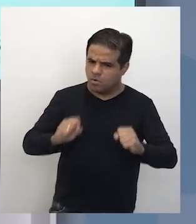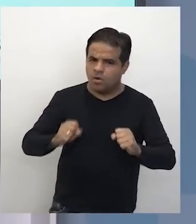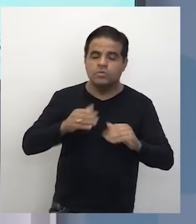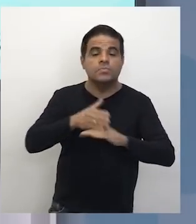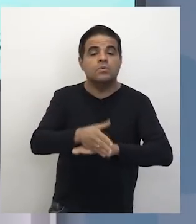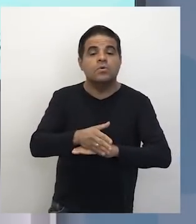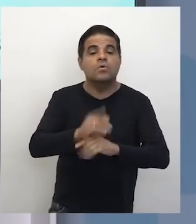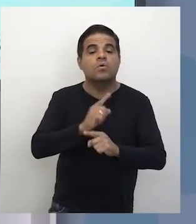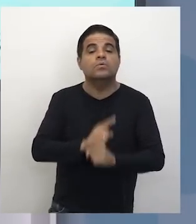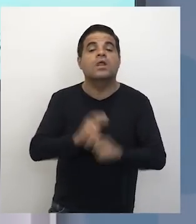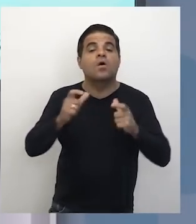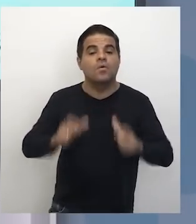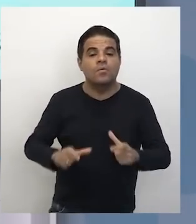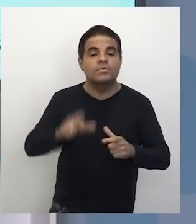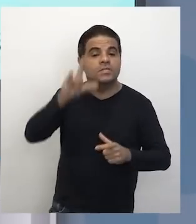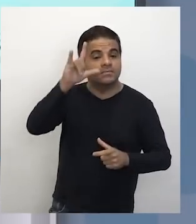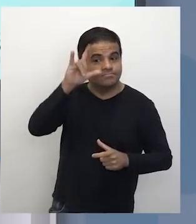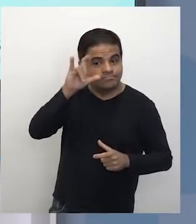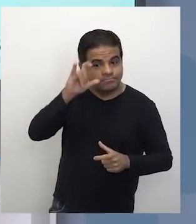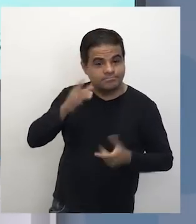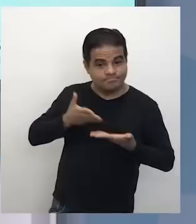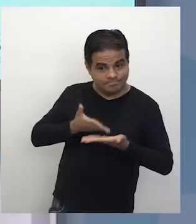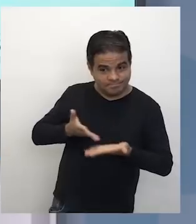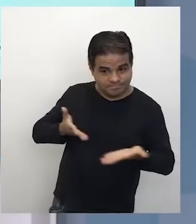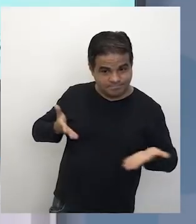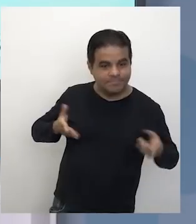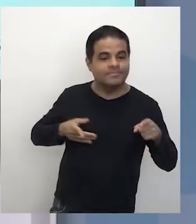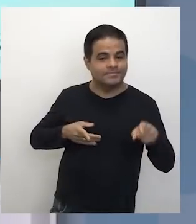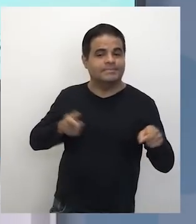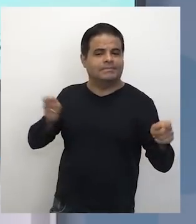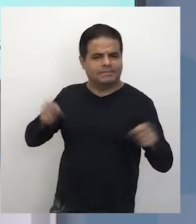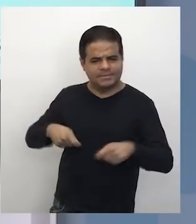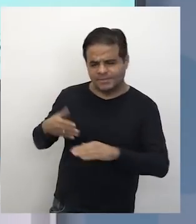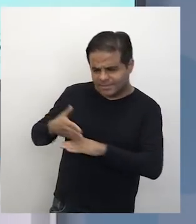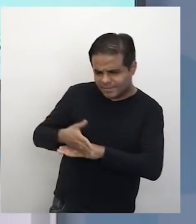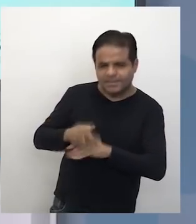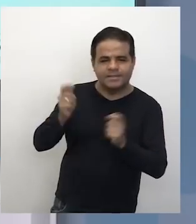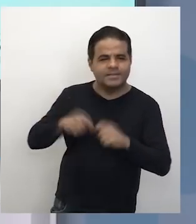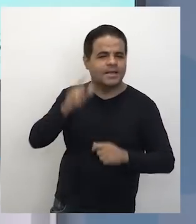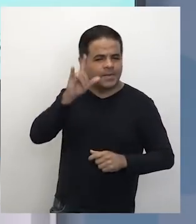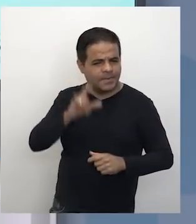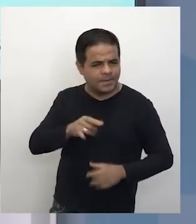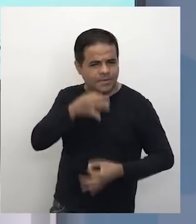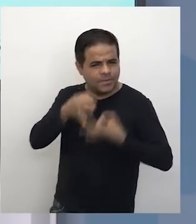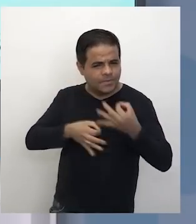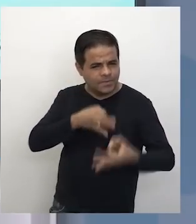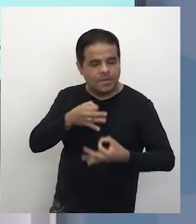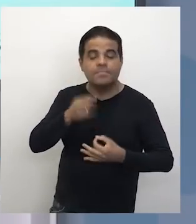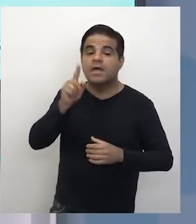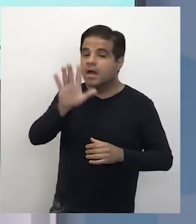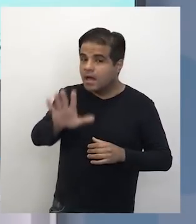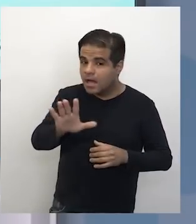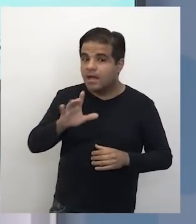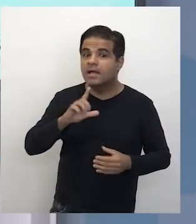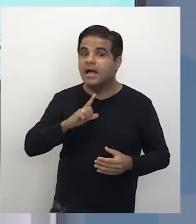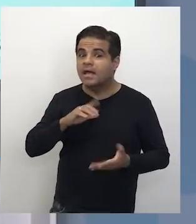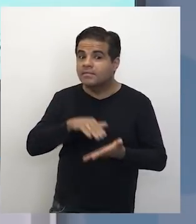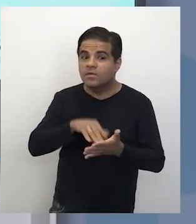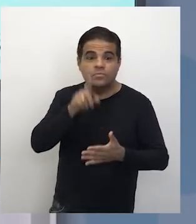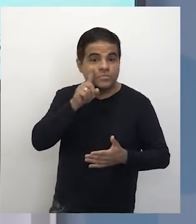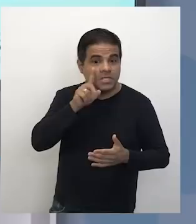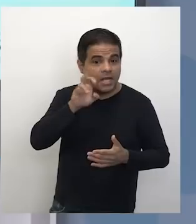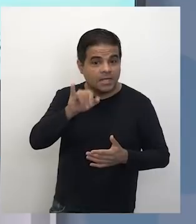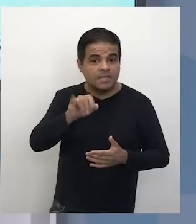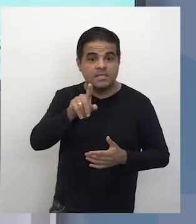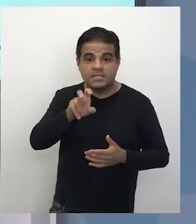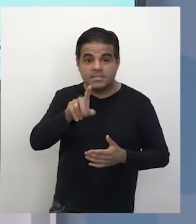lá no Instagram, @vempramate, tá bom? Eu vou ficar contente de comentar as tarefas de vocês. Falando em tarefas, vocês têm até o dia 15 para